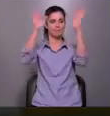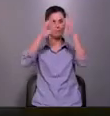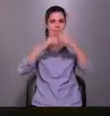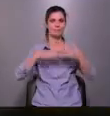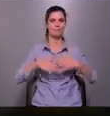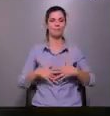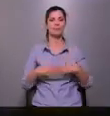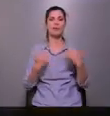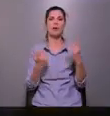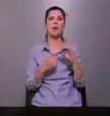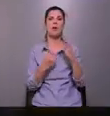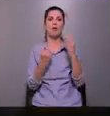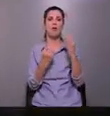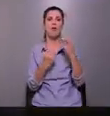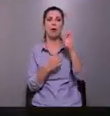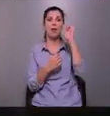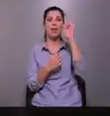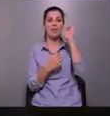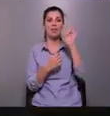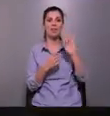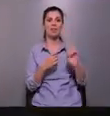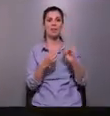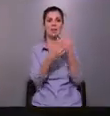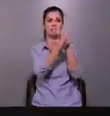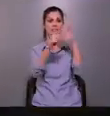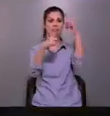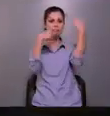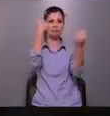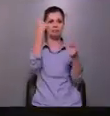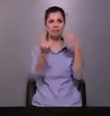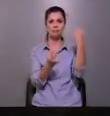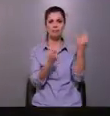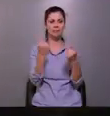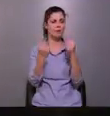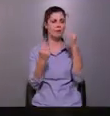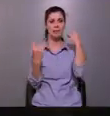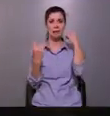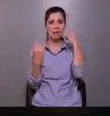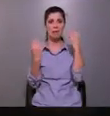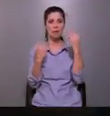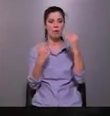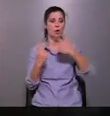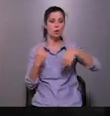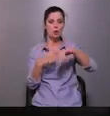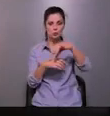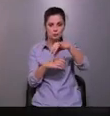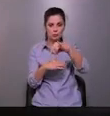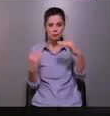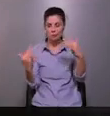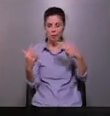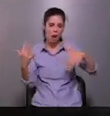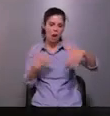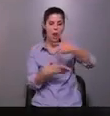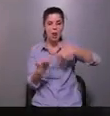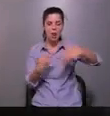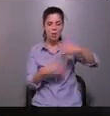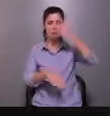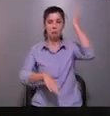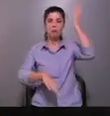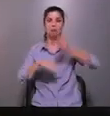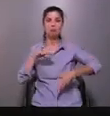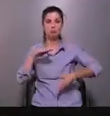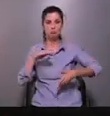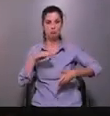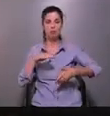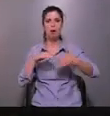Mentre stava compiendosi il giorno della Pentecoste, si trovavano tutti insieme nello stesso luogo. Venne